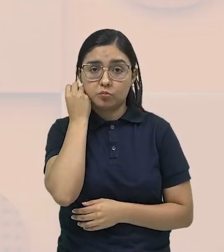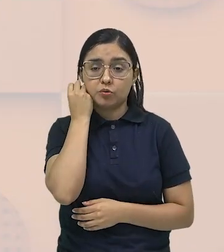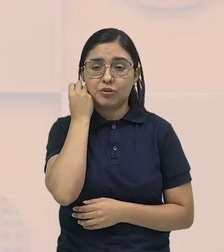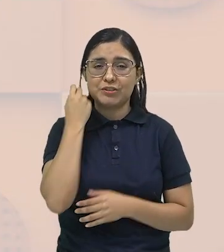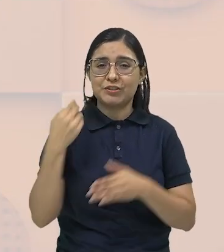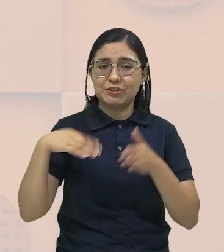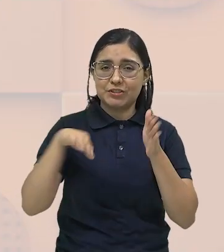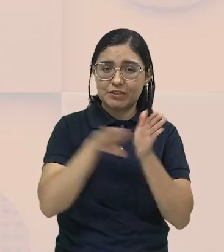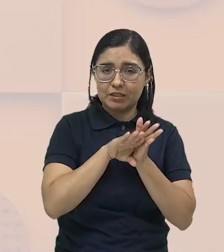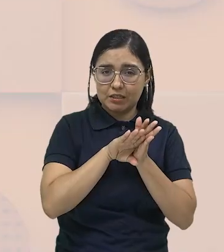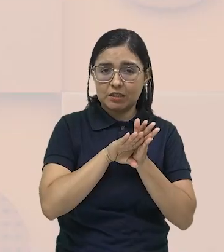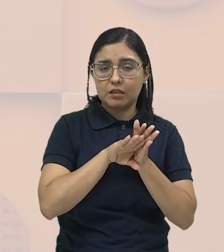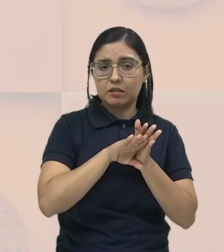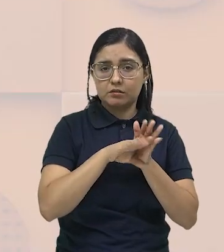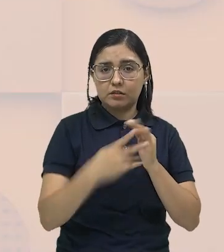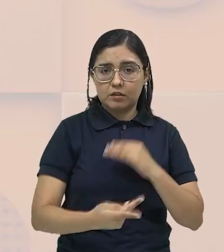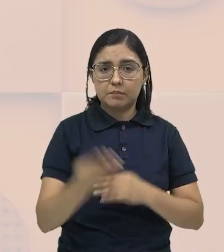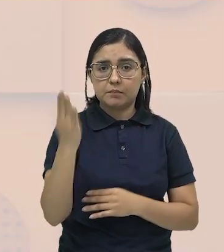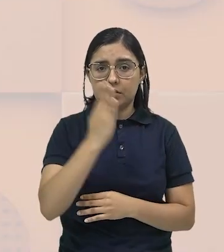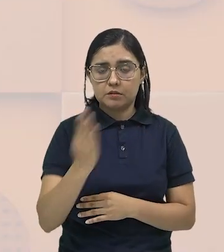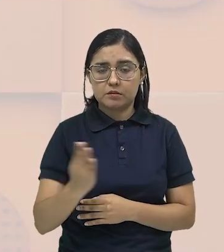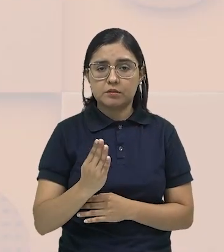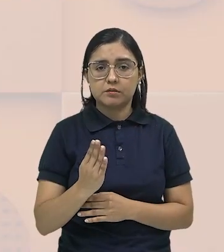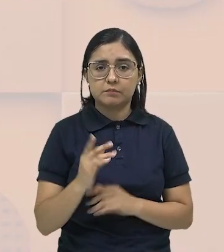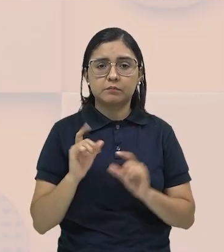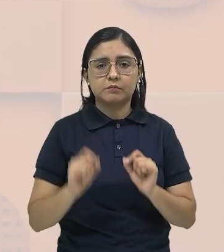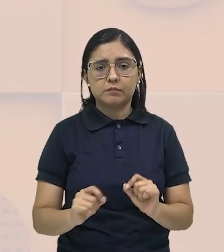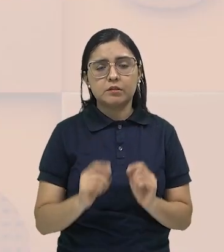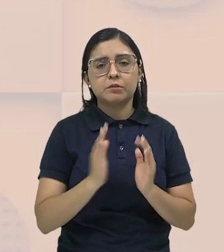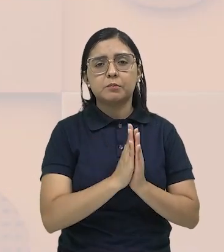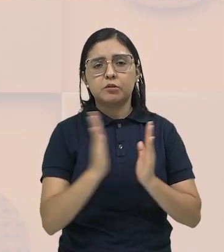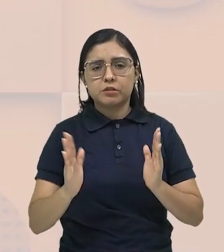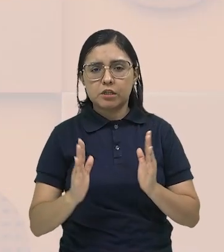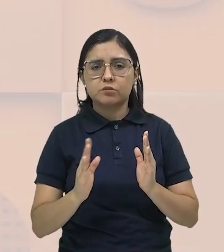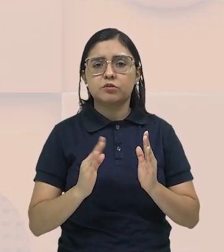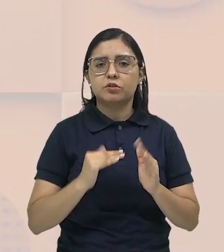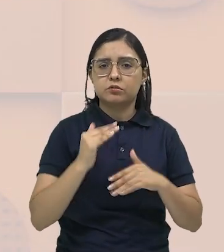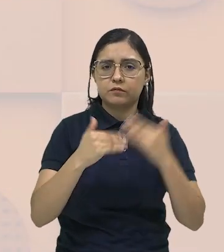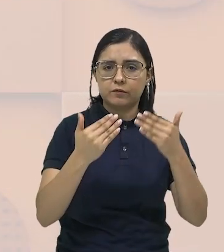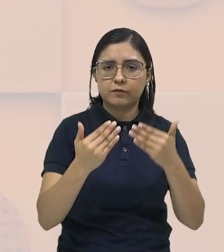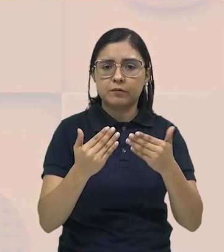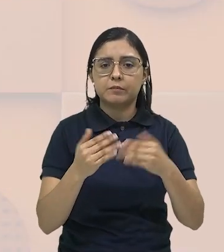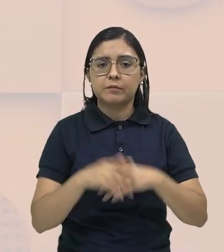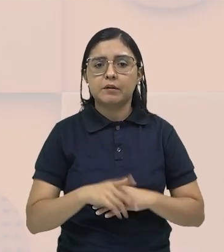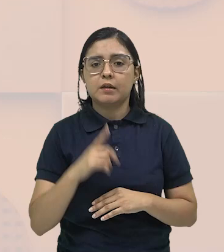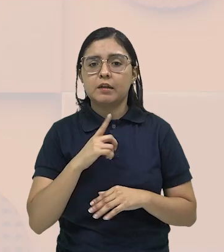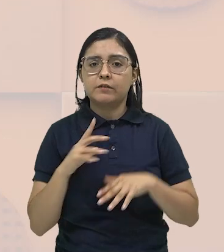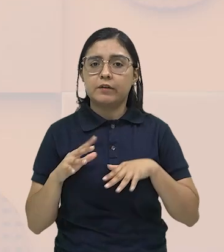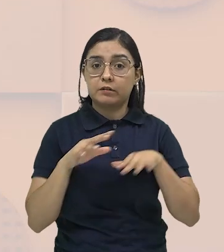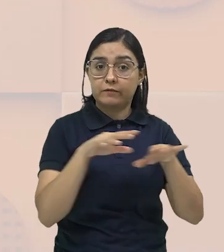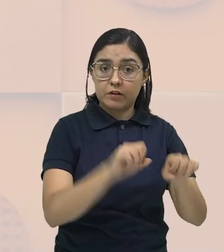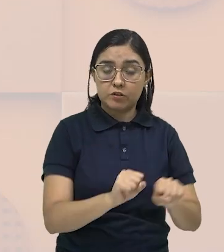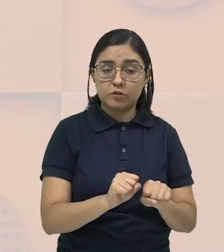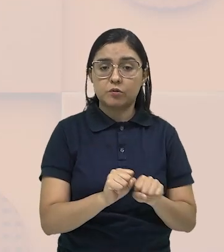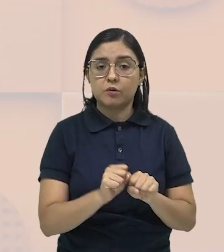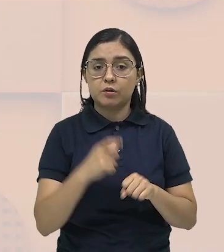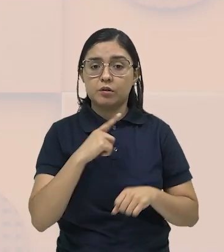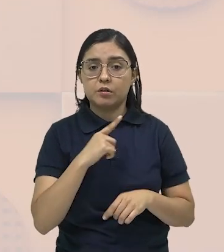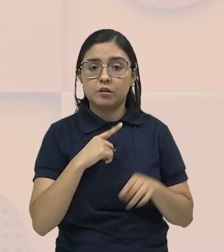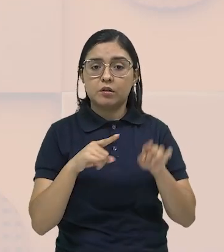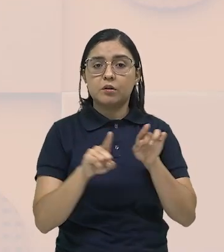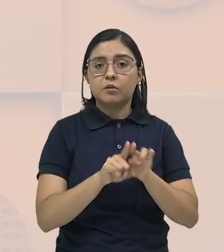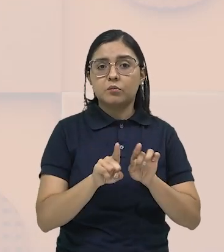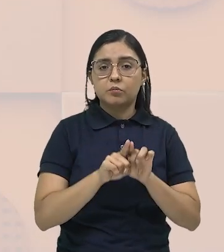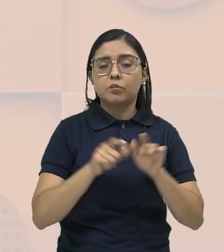além desse estabelecimento e esse processo de reestruturação, ele vai invadir, por exemplo, locais como a